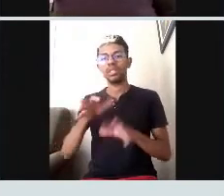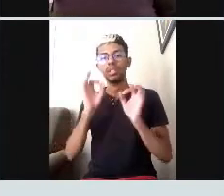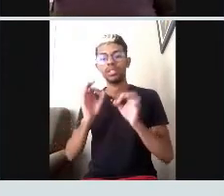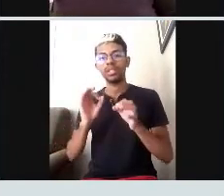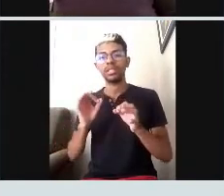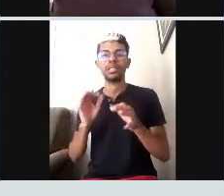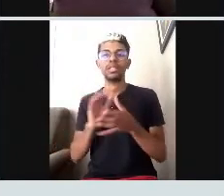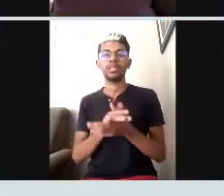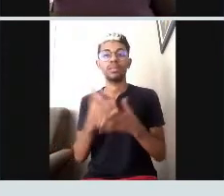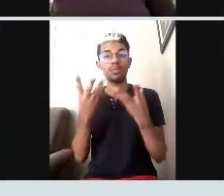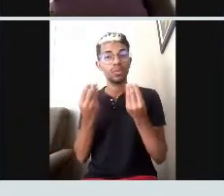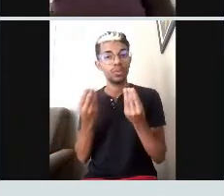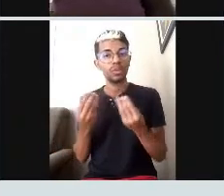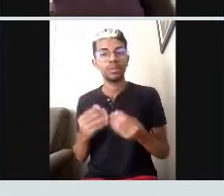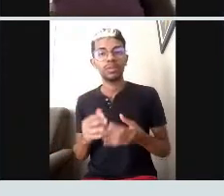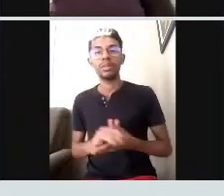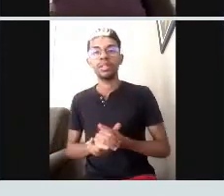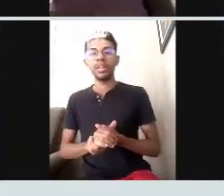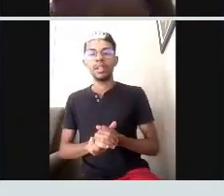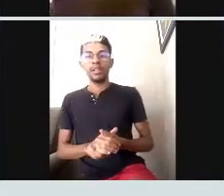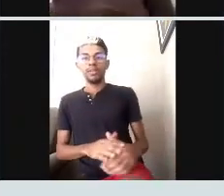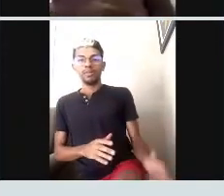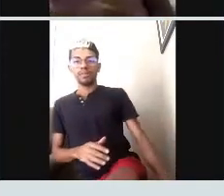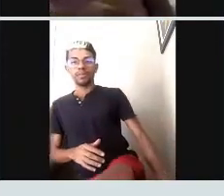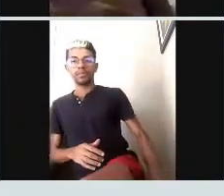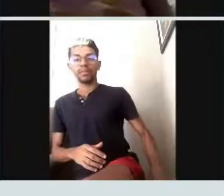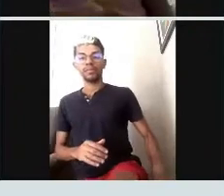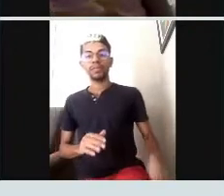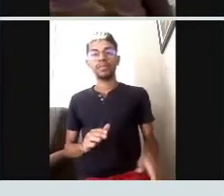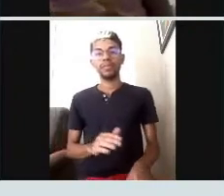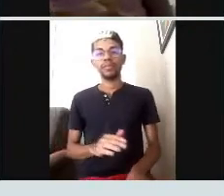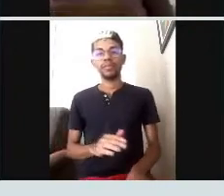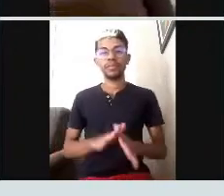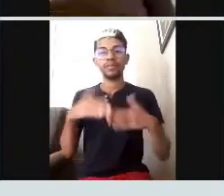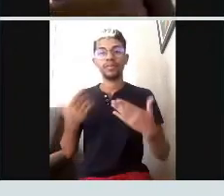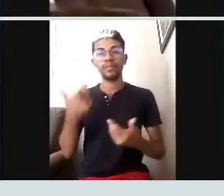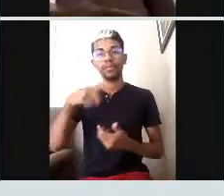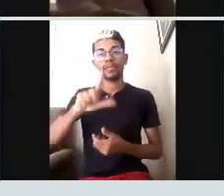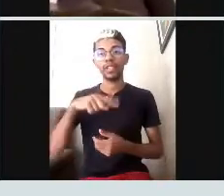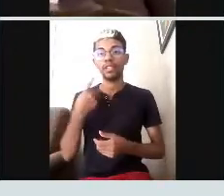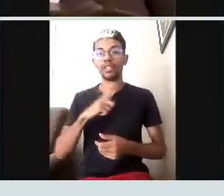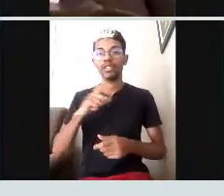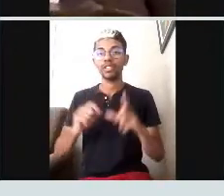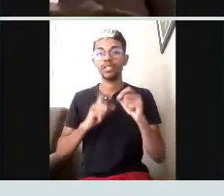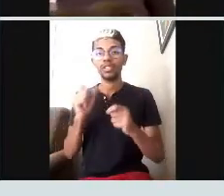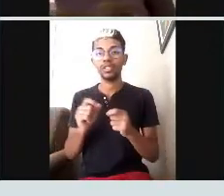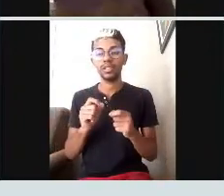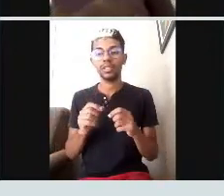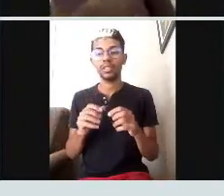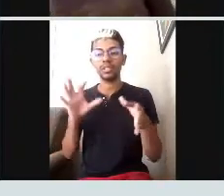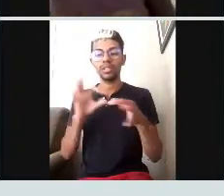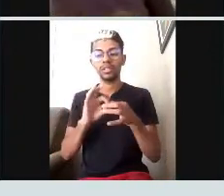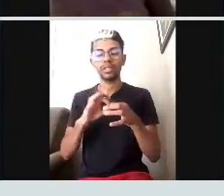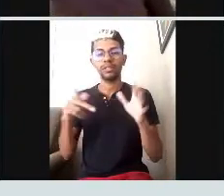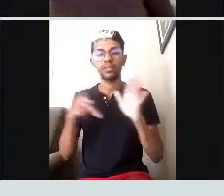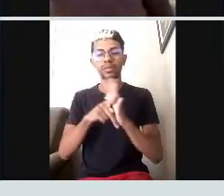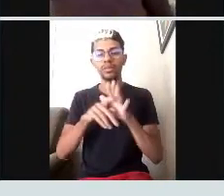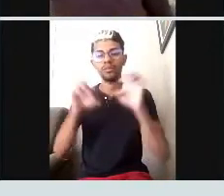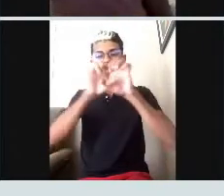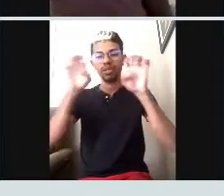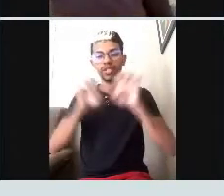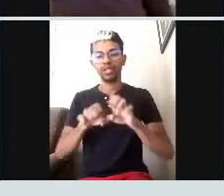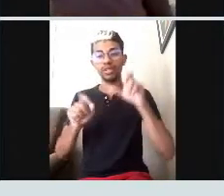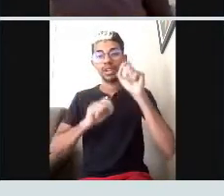abundância. Novamente, aí a gente tem, né, esses conectivos vai servir para estruturar o parágrafo, estruturar